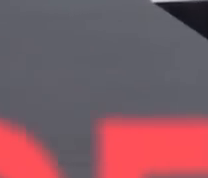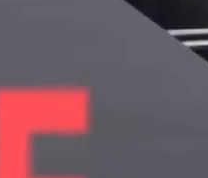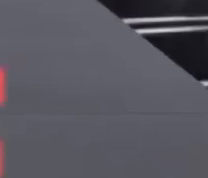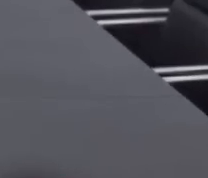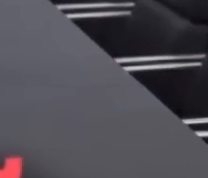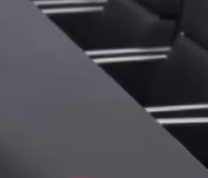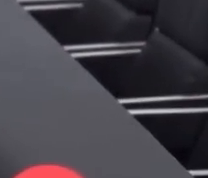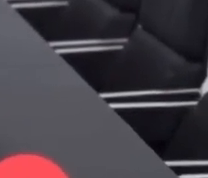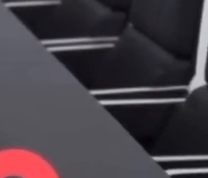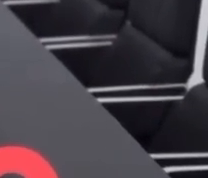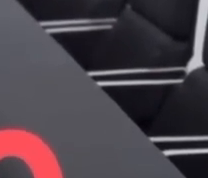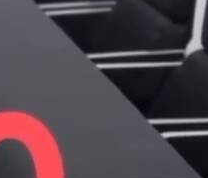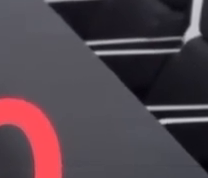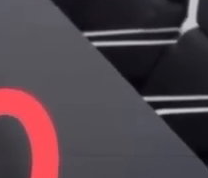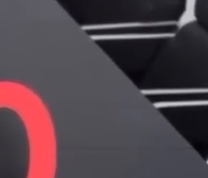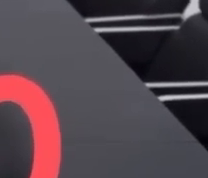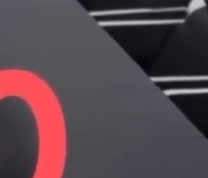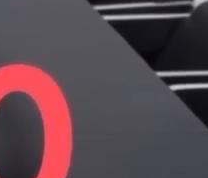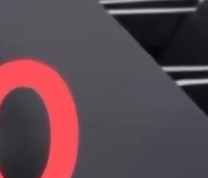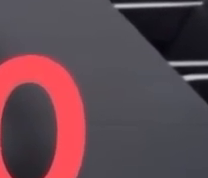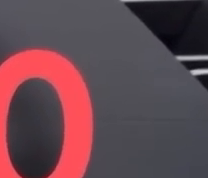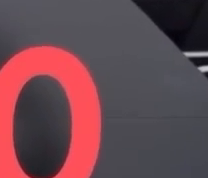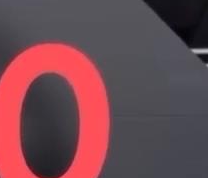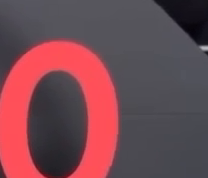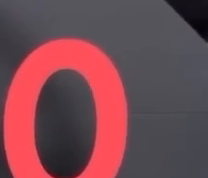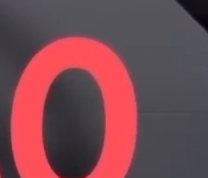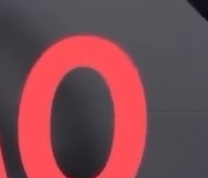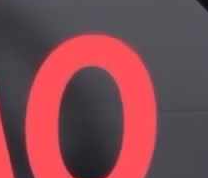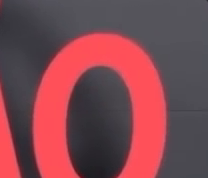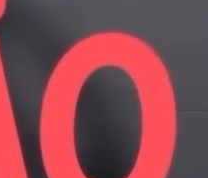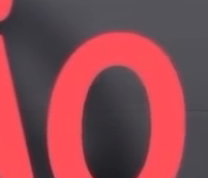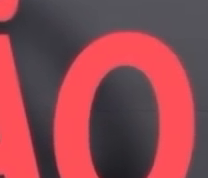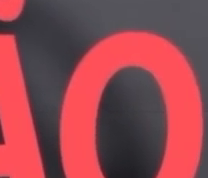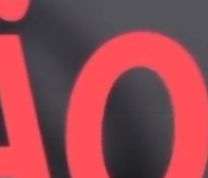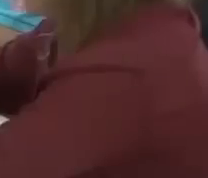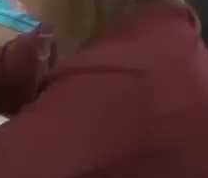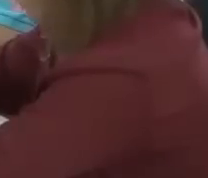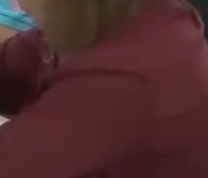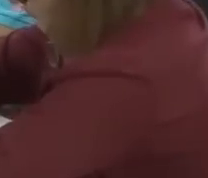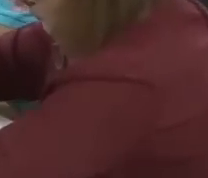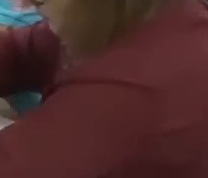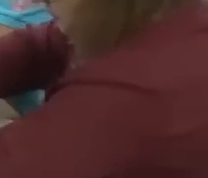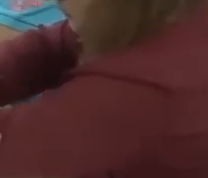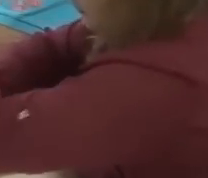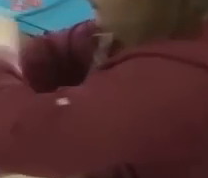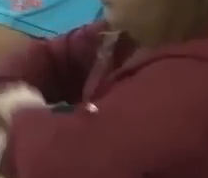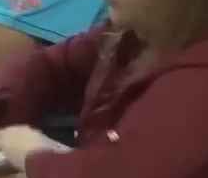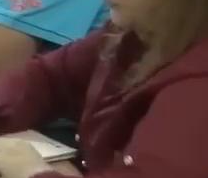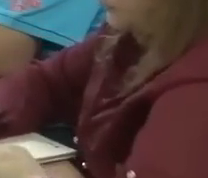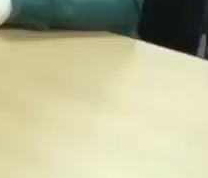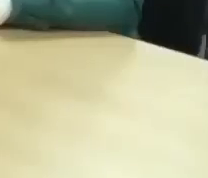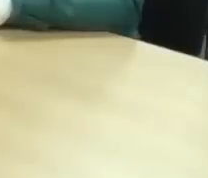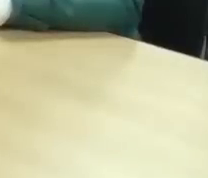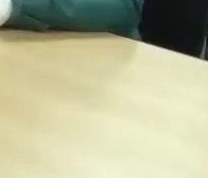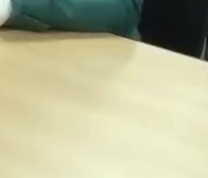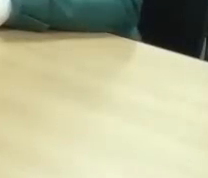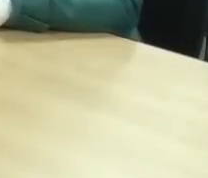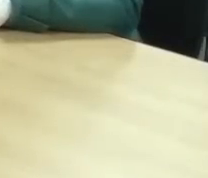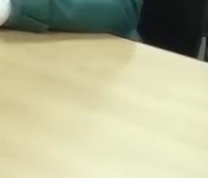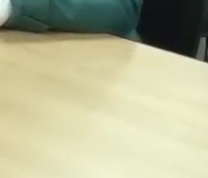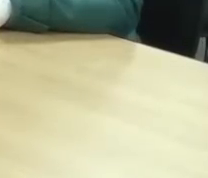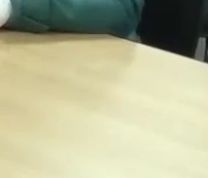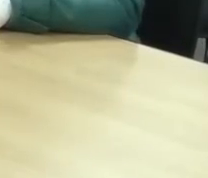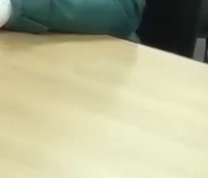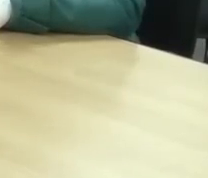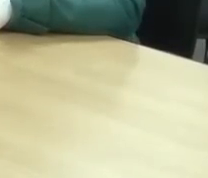As comissões técnicas permanentes da Câmara Municipal têm a função de avaliar e emitir pareceres aos projetos de lei que tramitam na